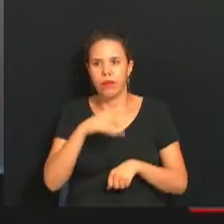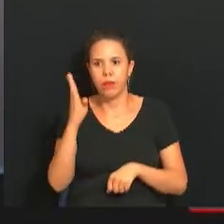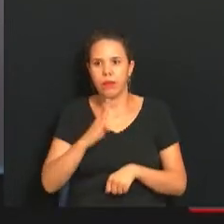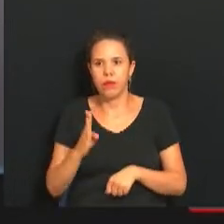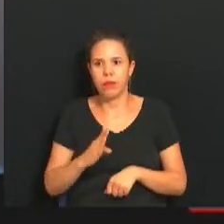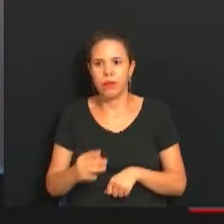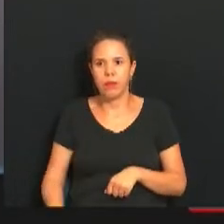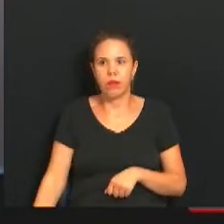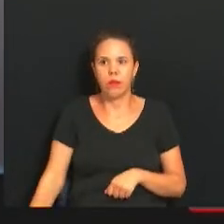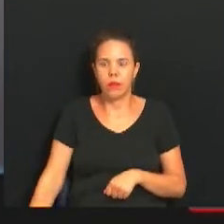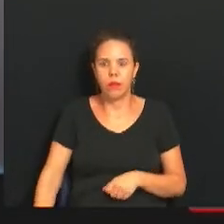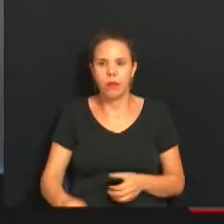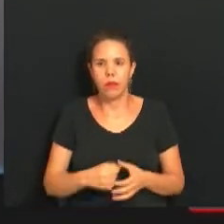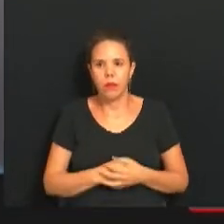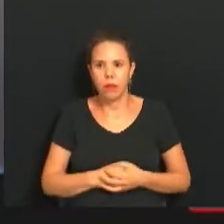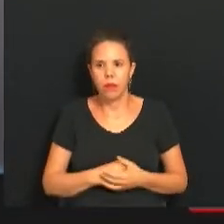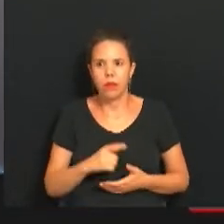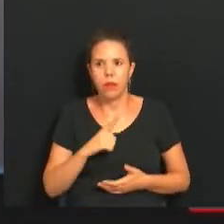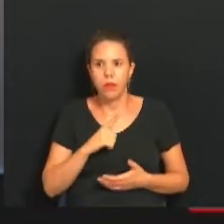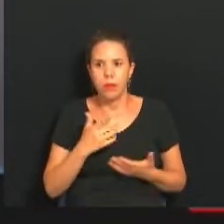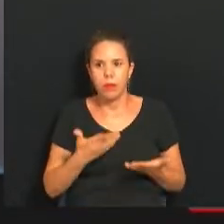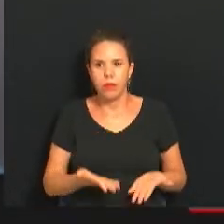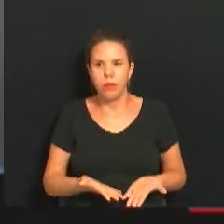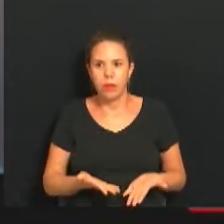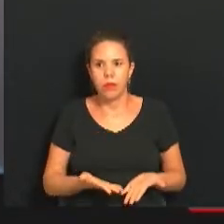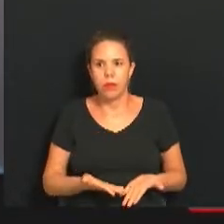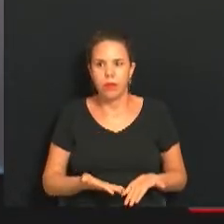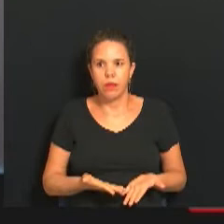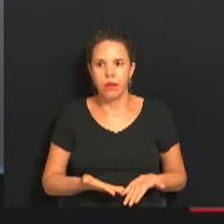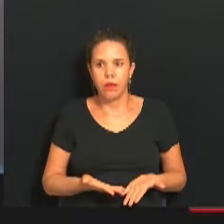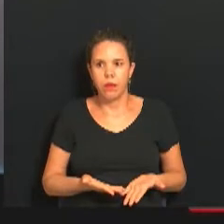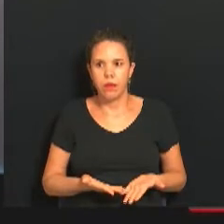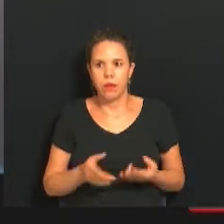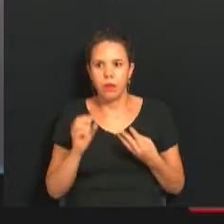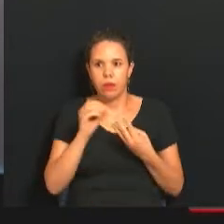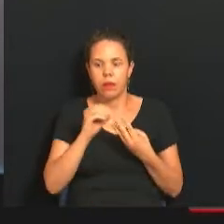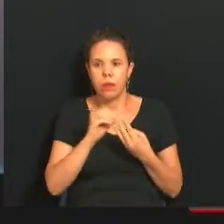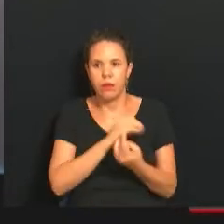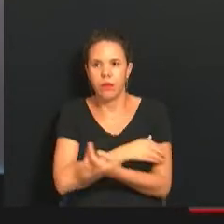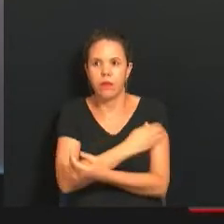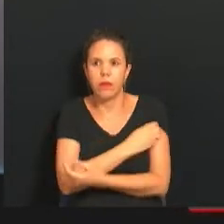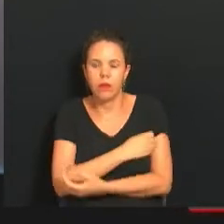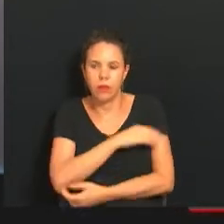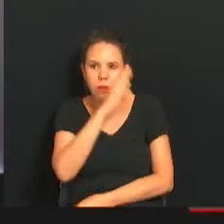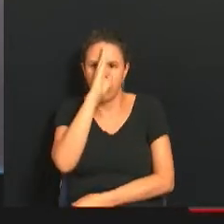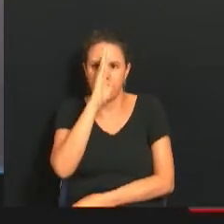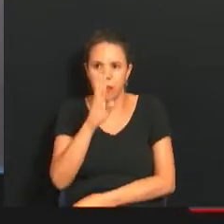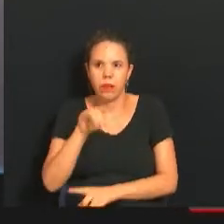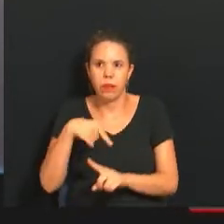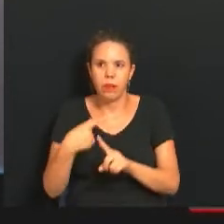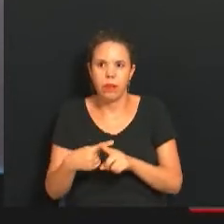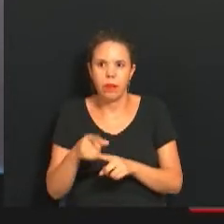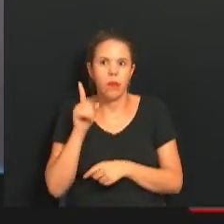e da Colômbia, obtiveram o status de parceiro preferencial extra-OTAN dos Estados Unidos. Ou seja,